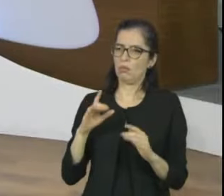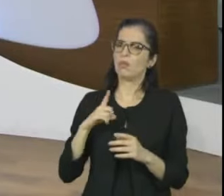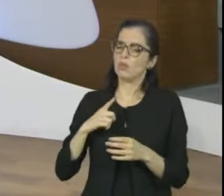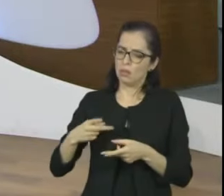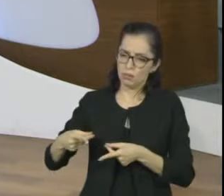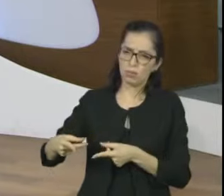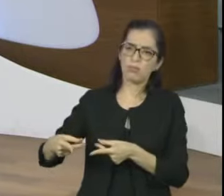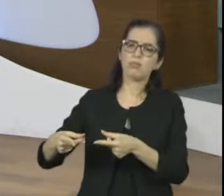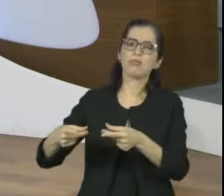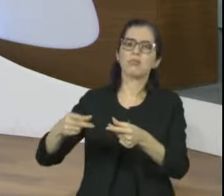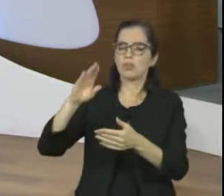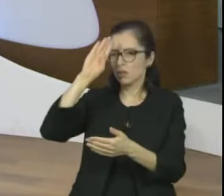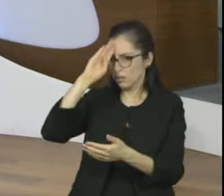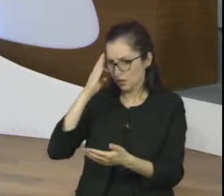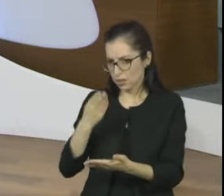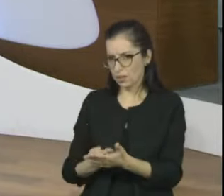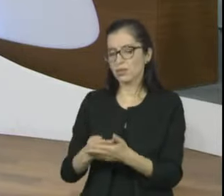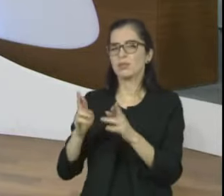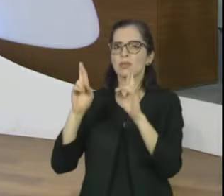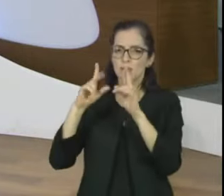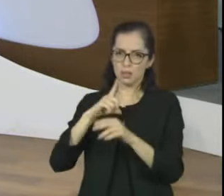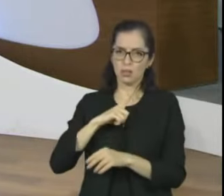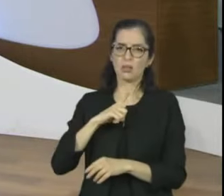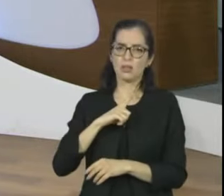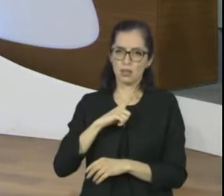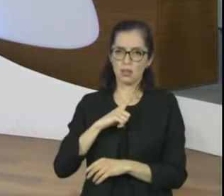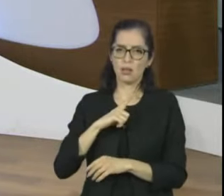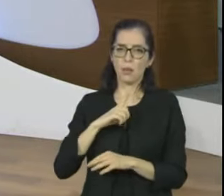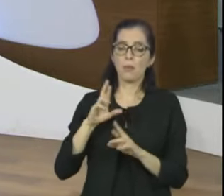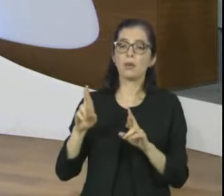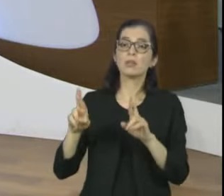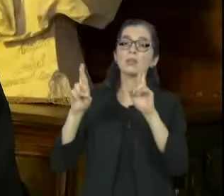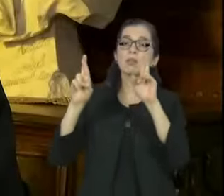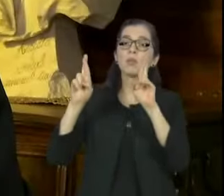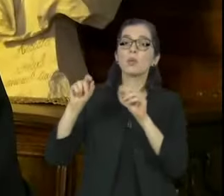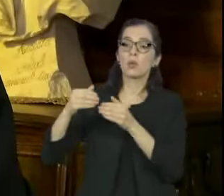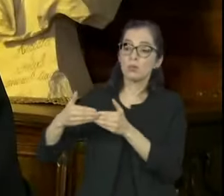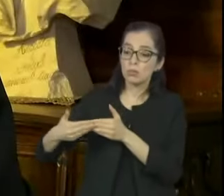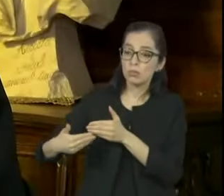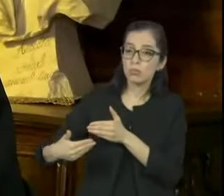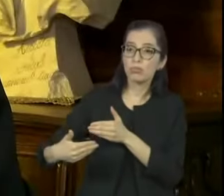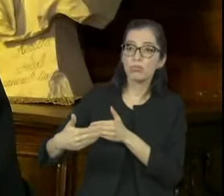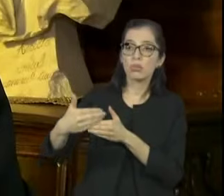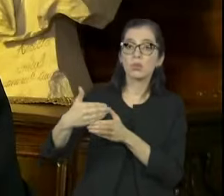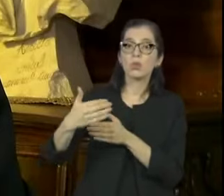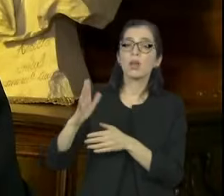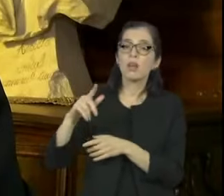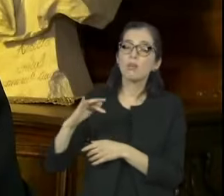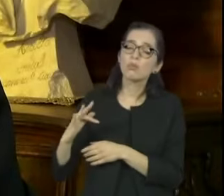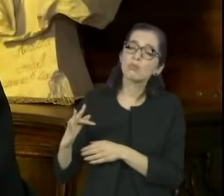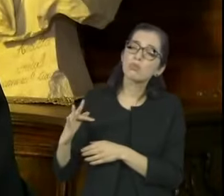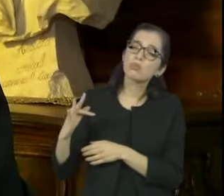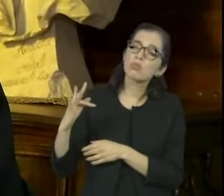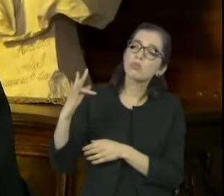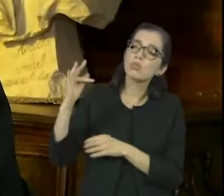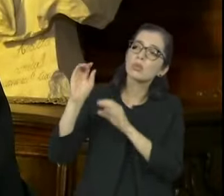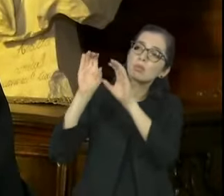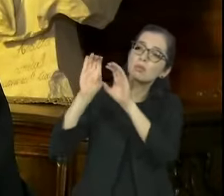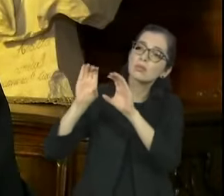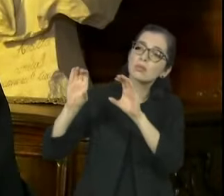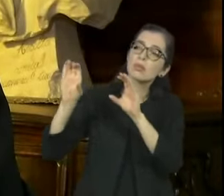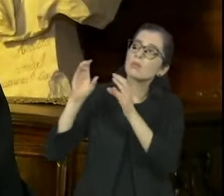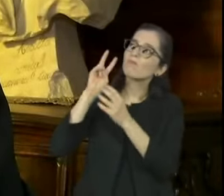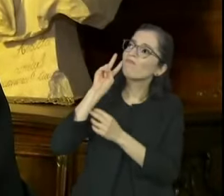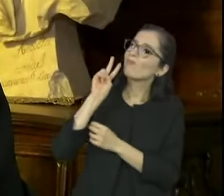um no horizonte da esperança que transcendem as soluções presentes e isso é parte do nosso DNA